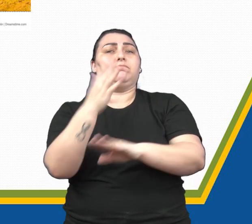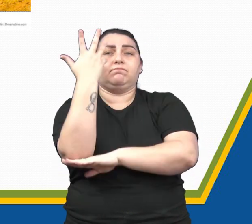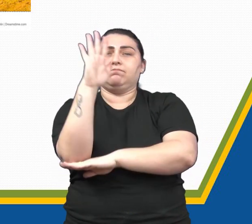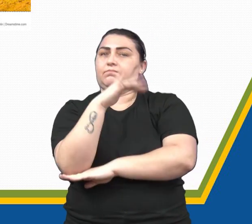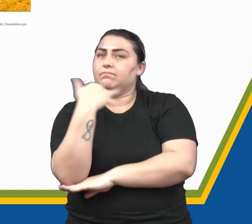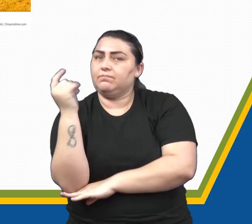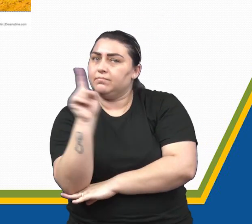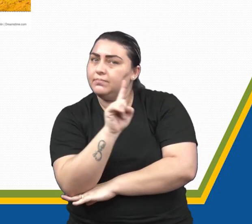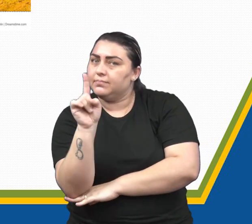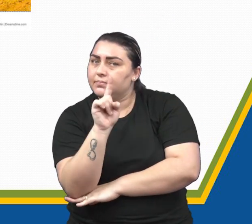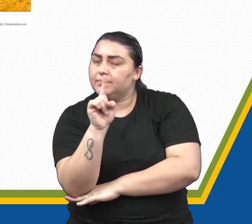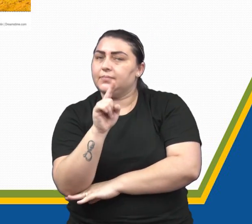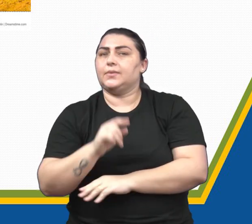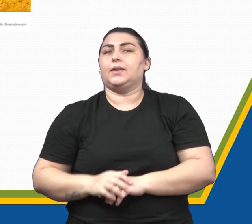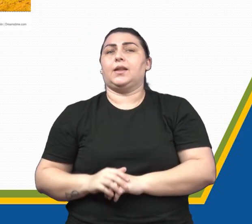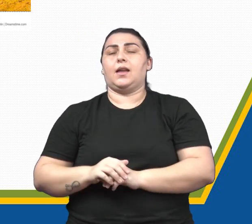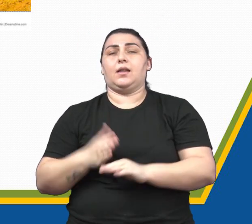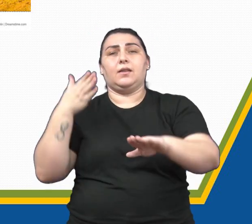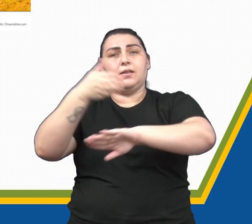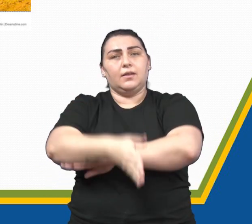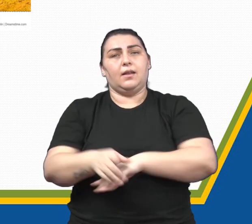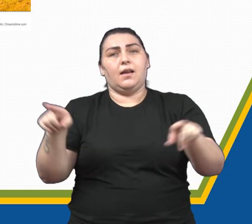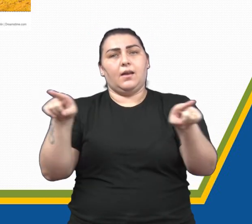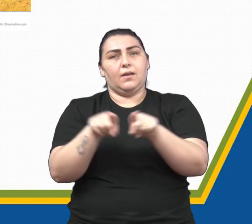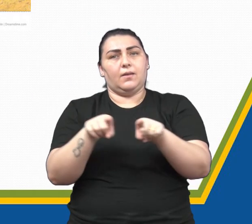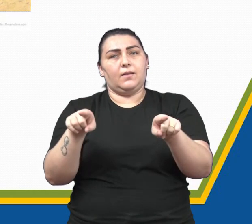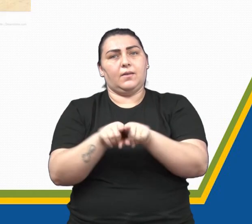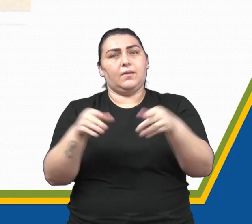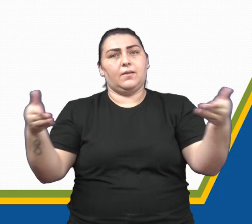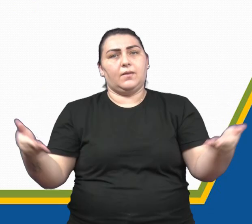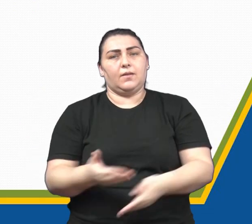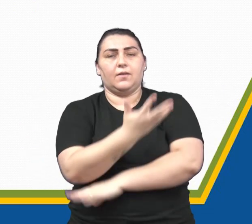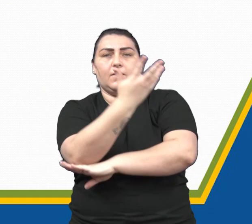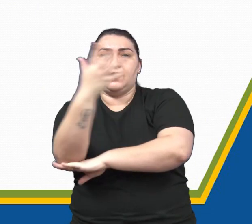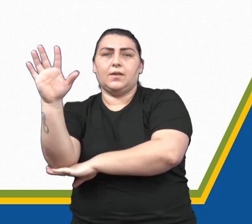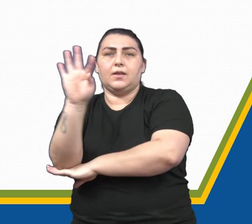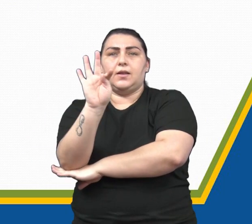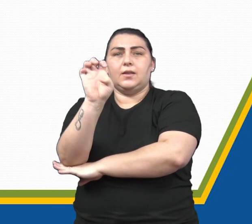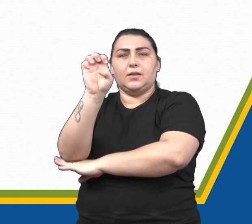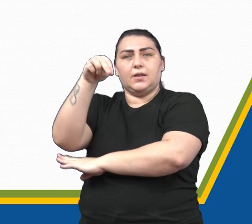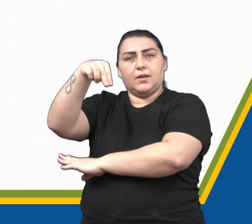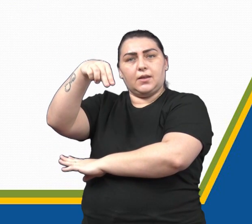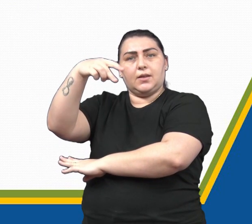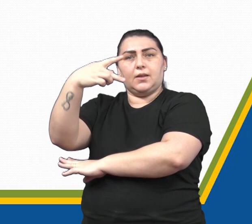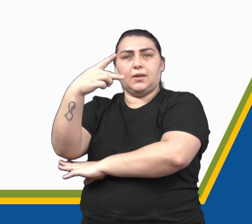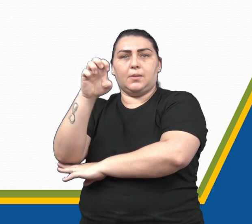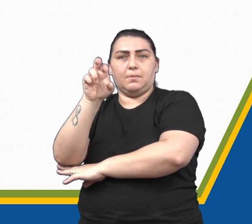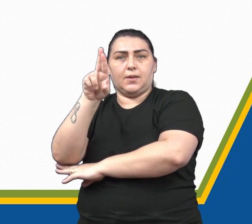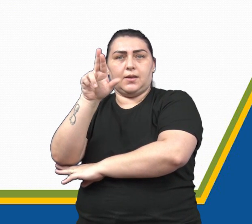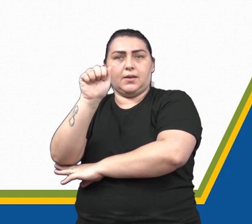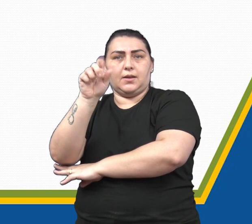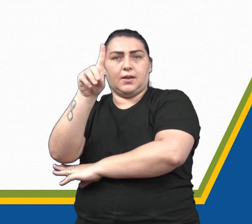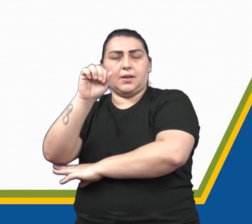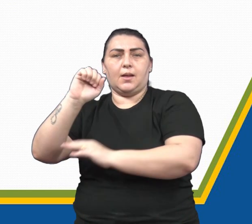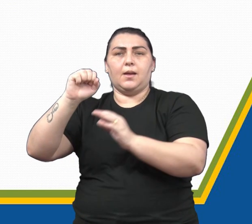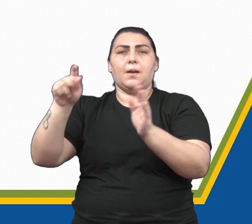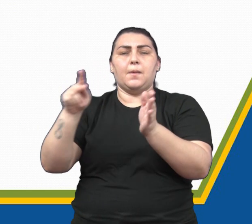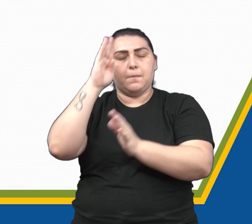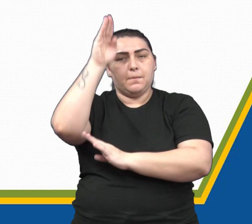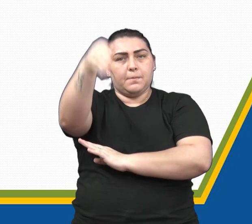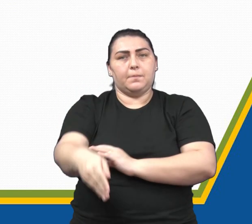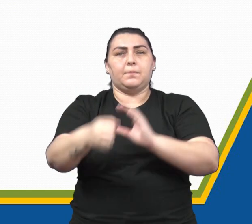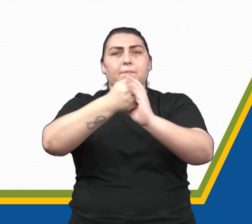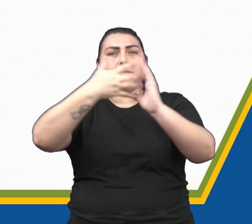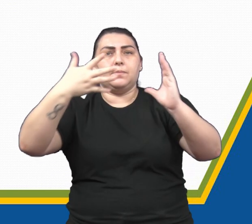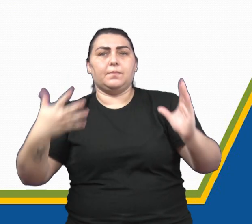árvore. E aí nós entramos agora na floresta temperada. Pessoal, floresta temperada, a principal característica, tá,